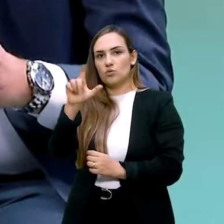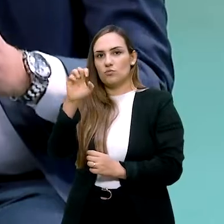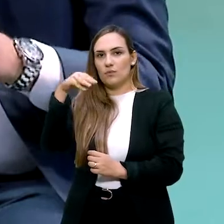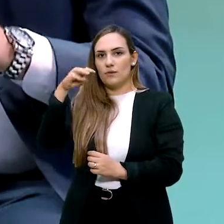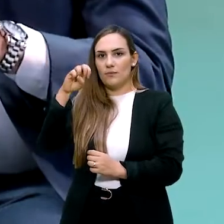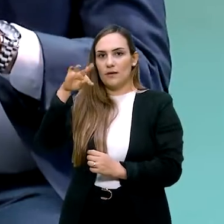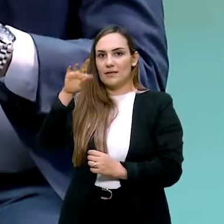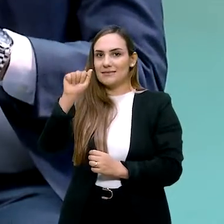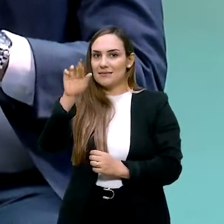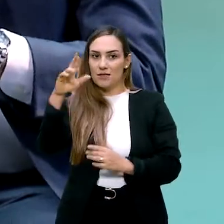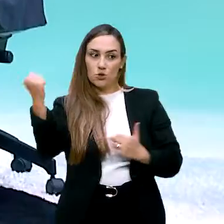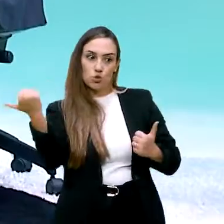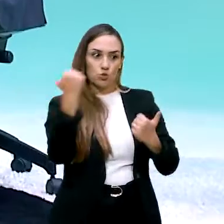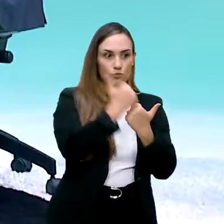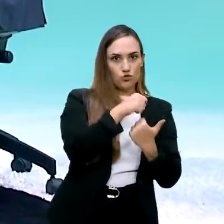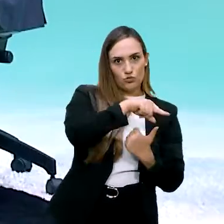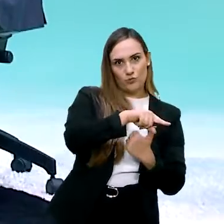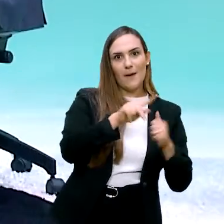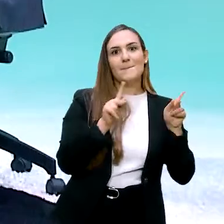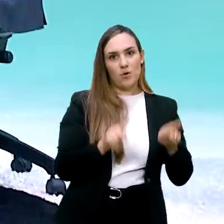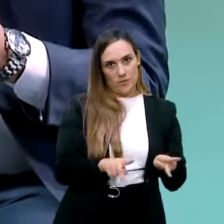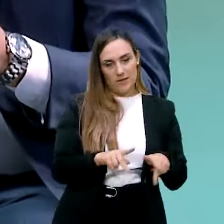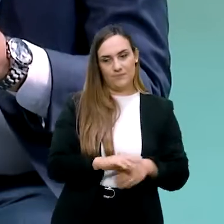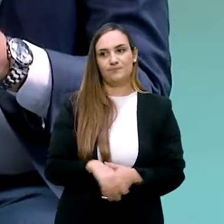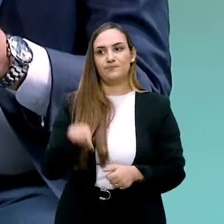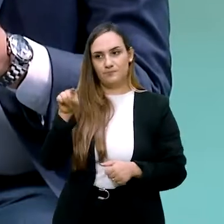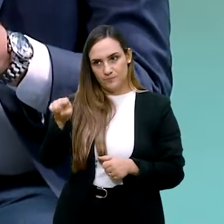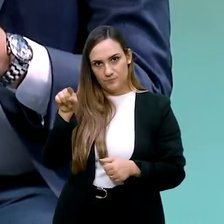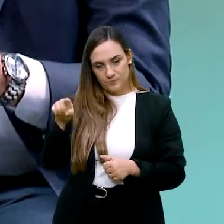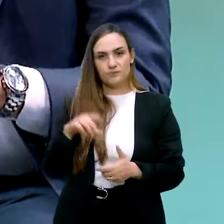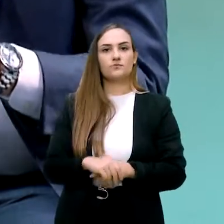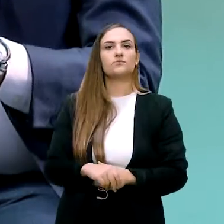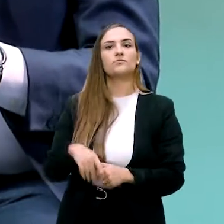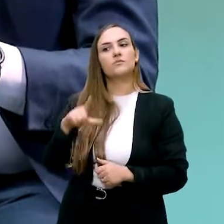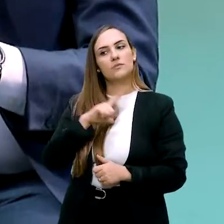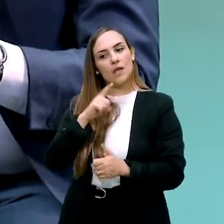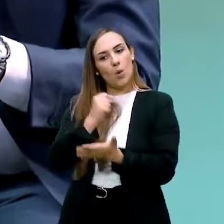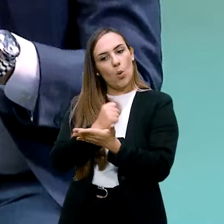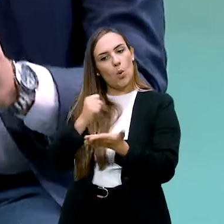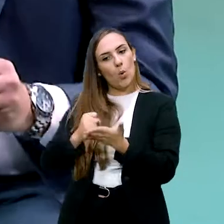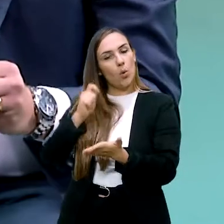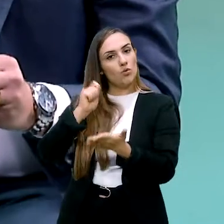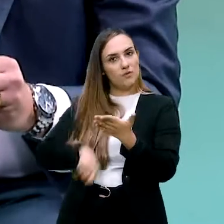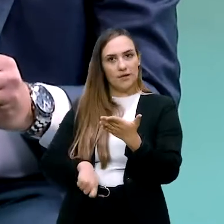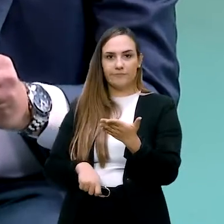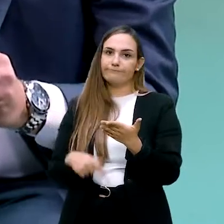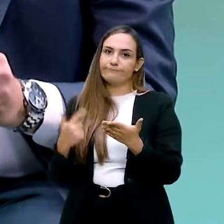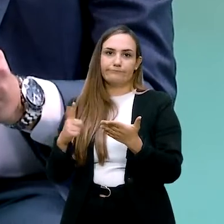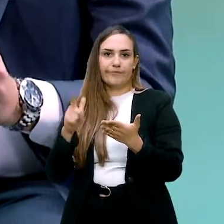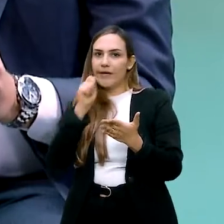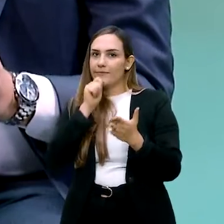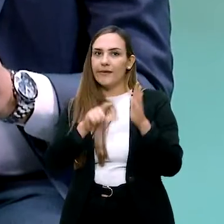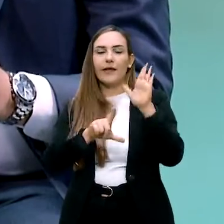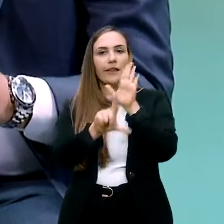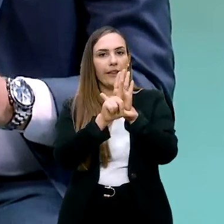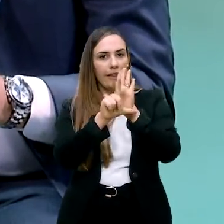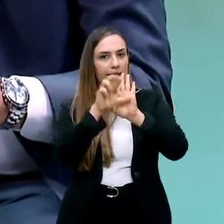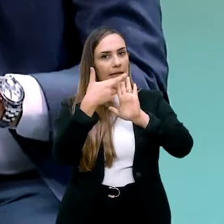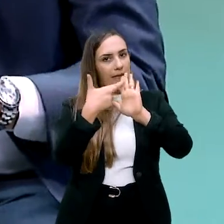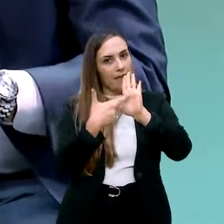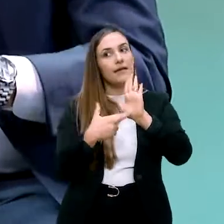saúde. Neste segmento, nós temos ali contratos não regulamentados e